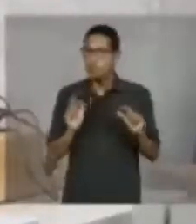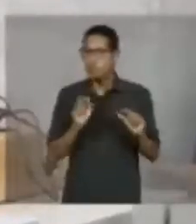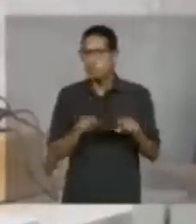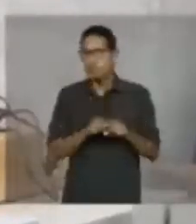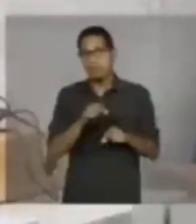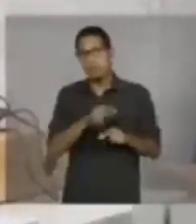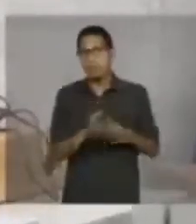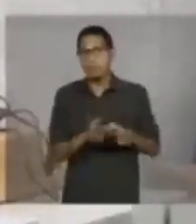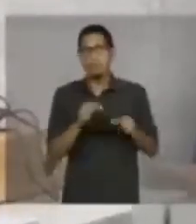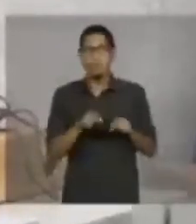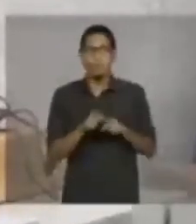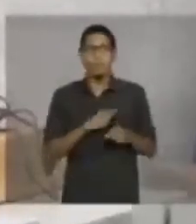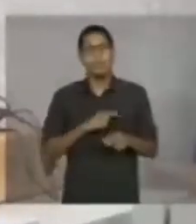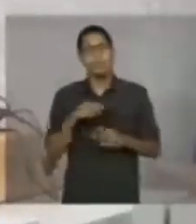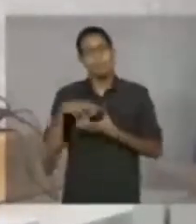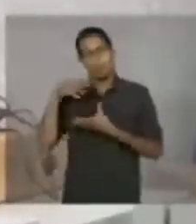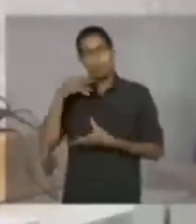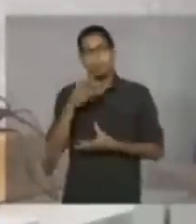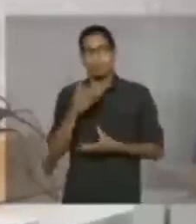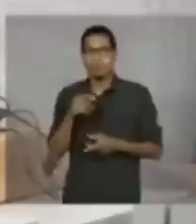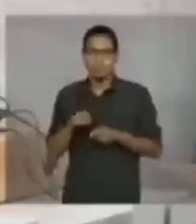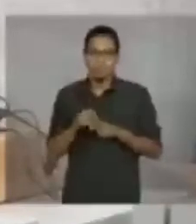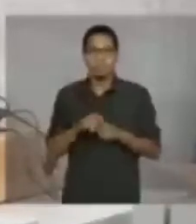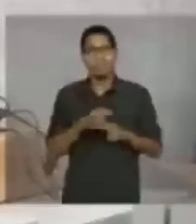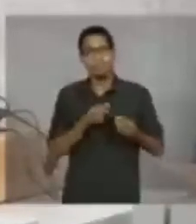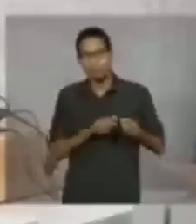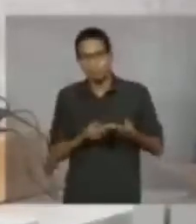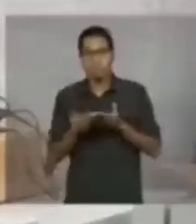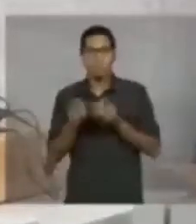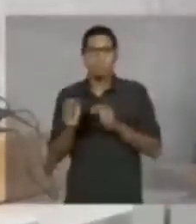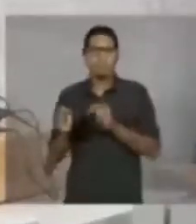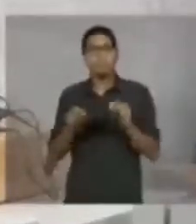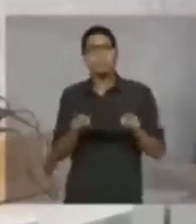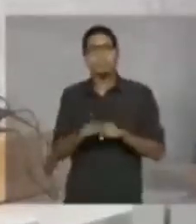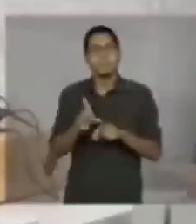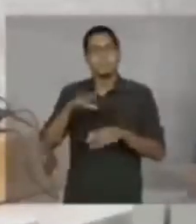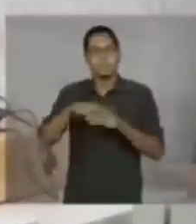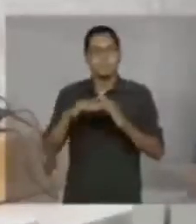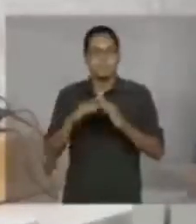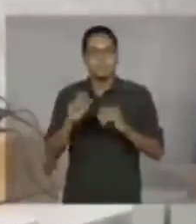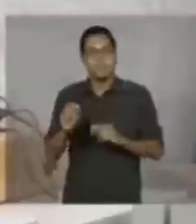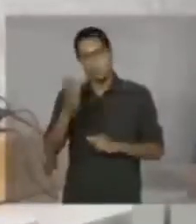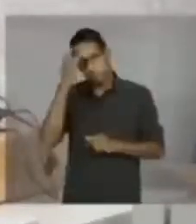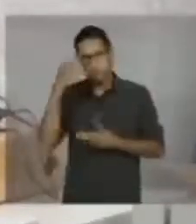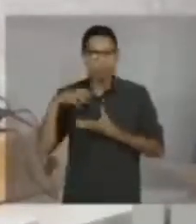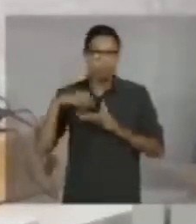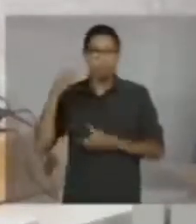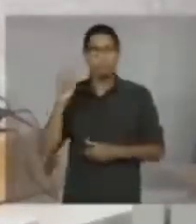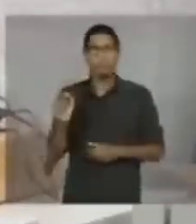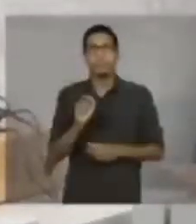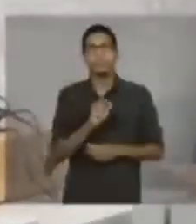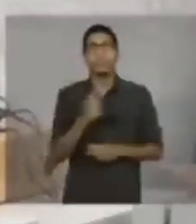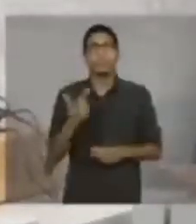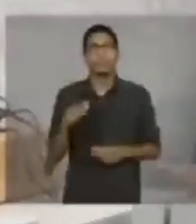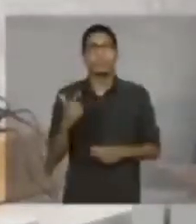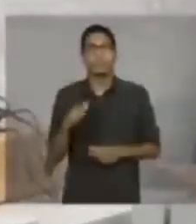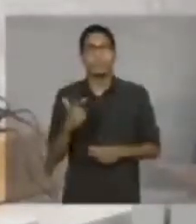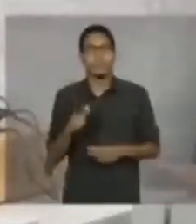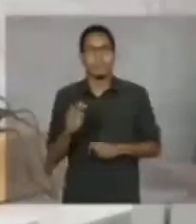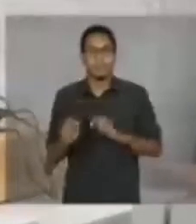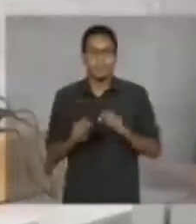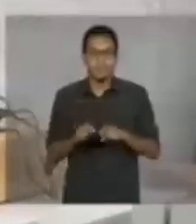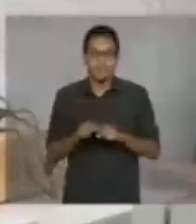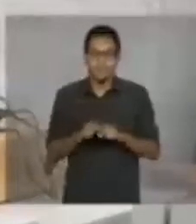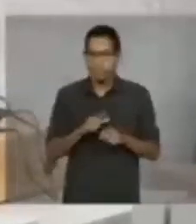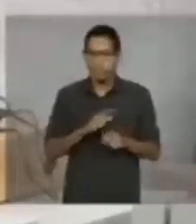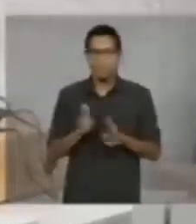de alimentação para a pessoa idosa em domicílio. A pessoa idosa que não tem... que tem uma condição